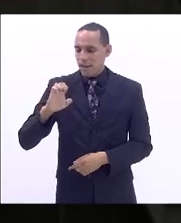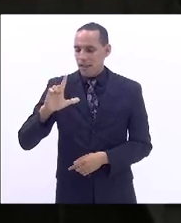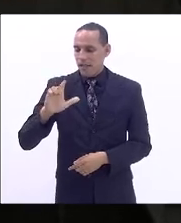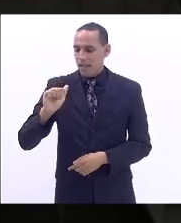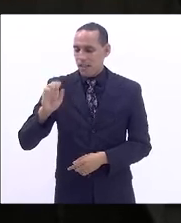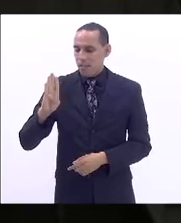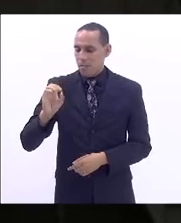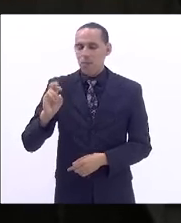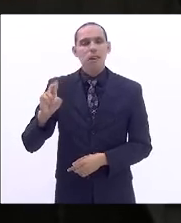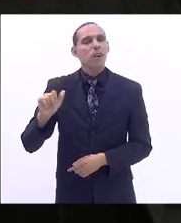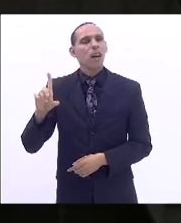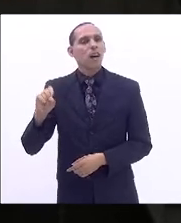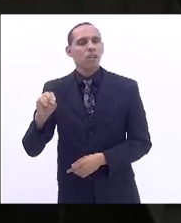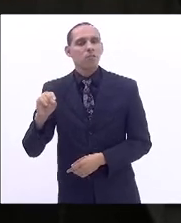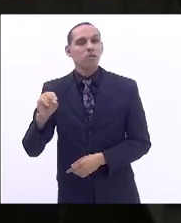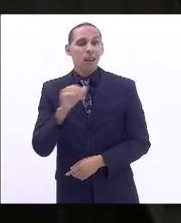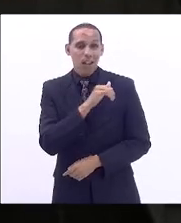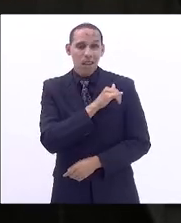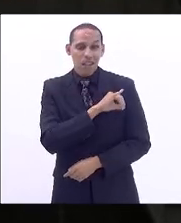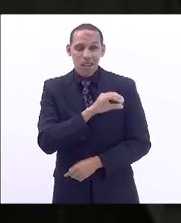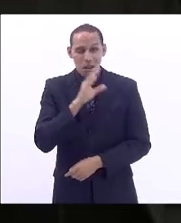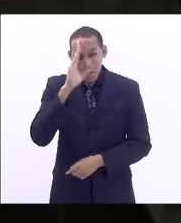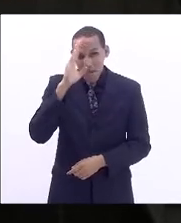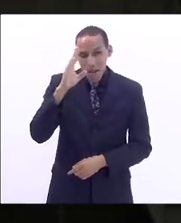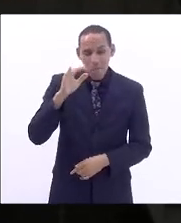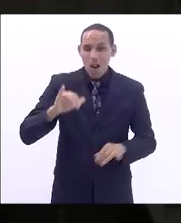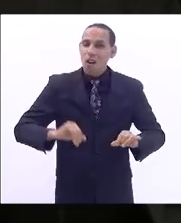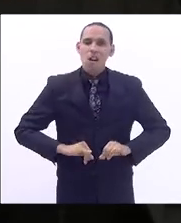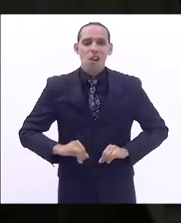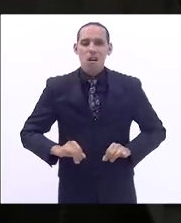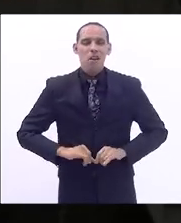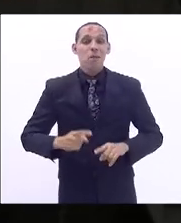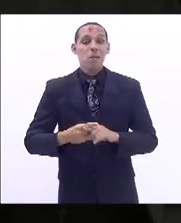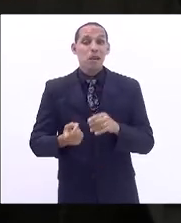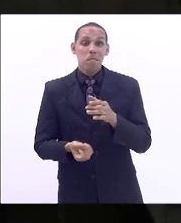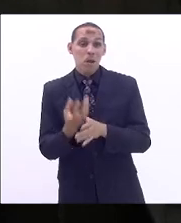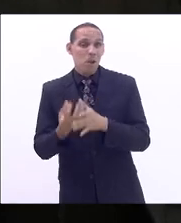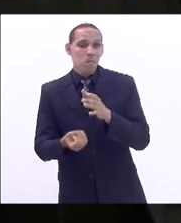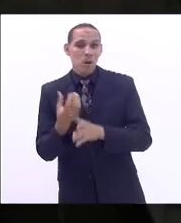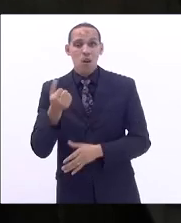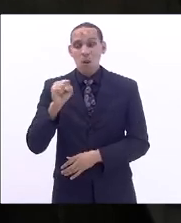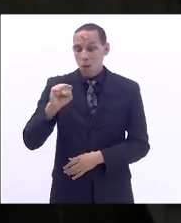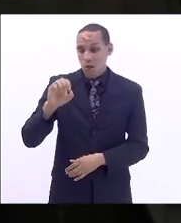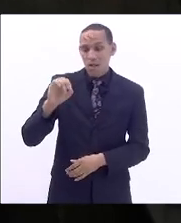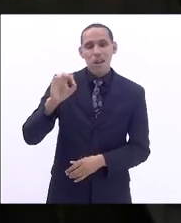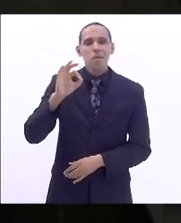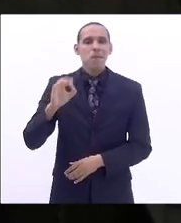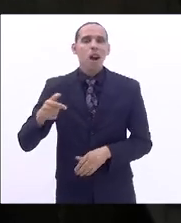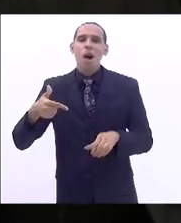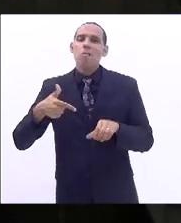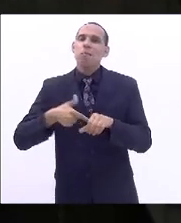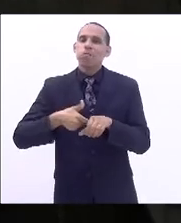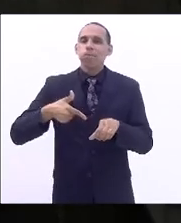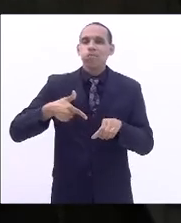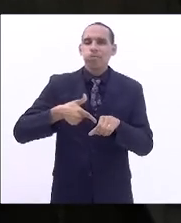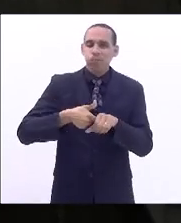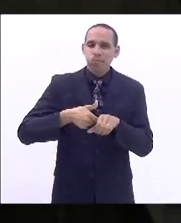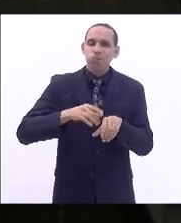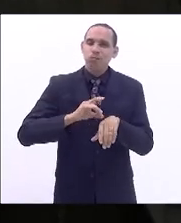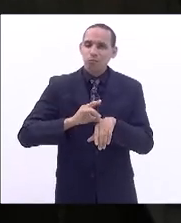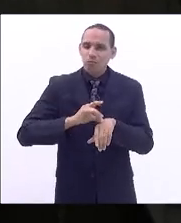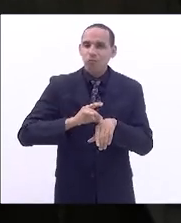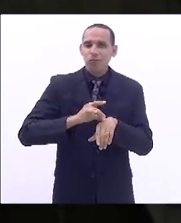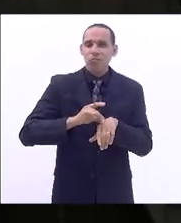Estados da Federação principal deles o Rio de Janeiro já que o Rio de Janeiro produtor de oitenta por cento de petróleo do petróleo nacional